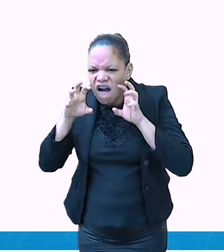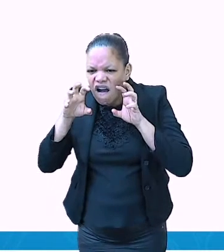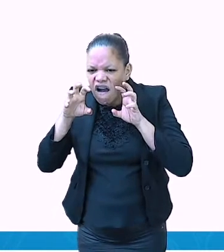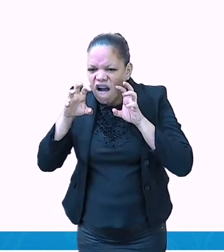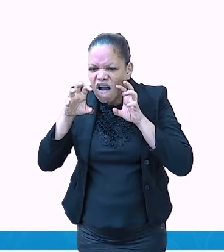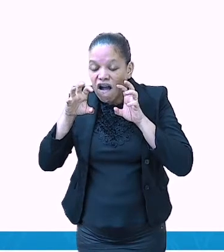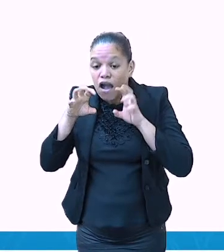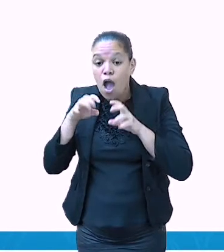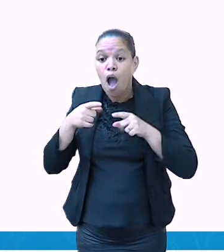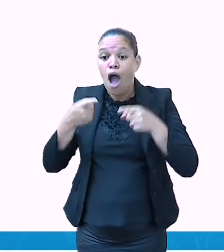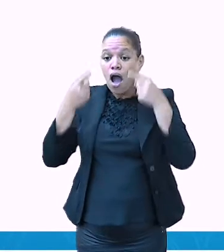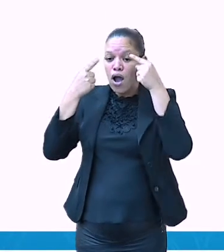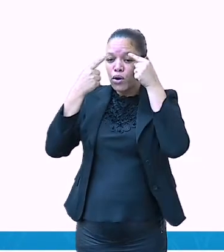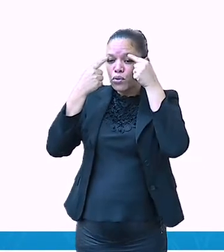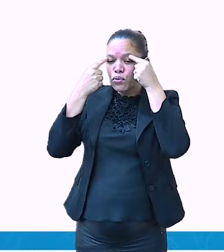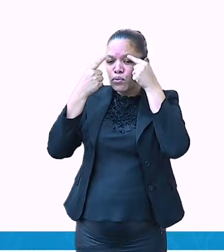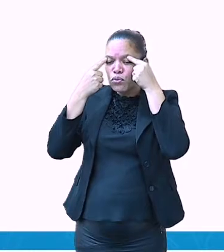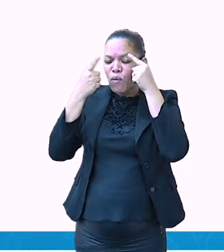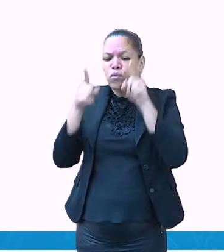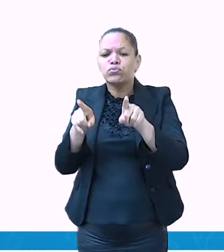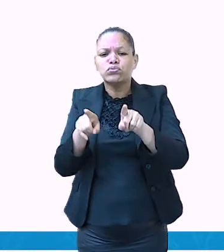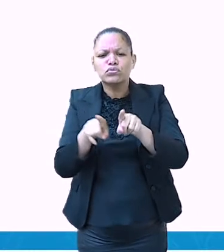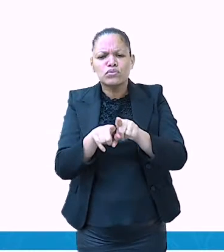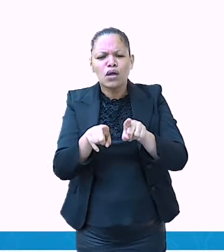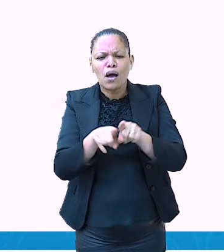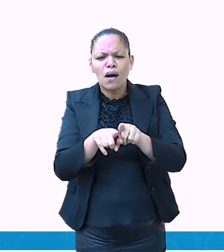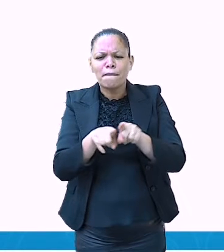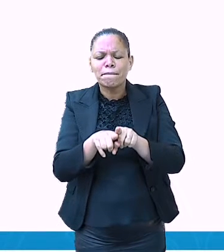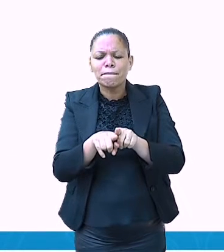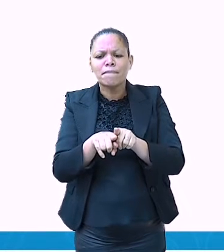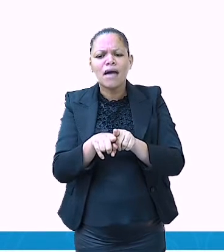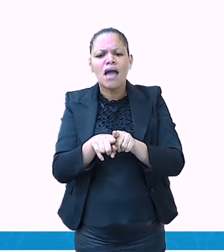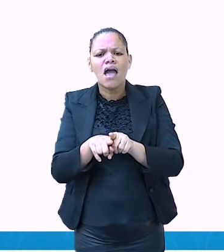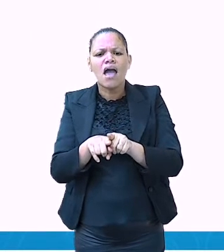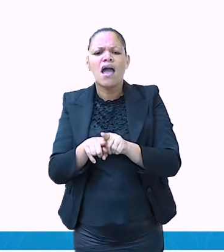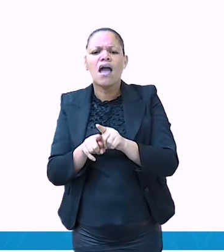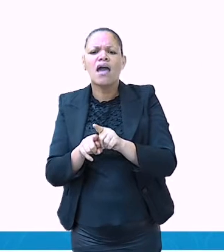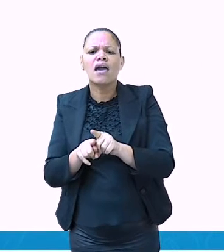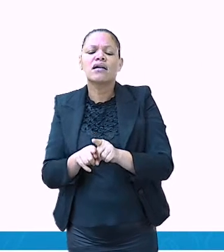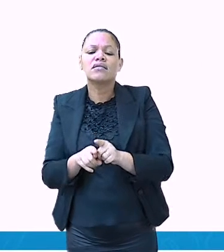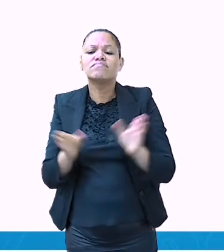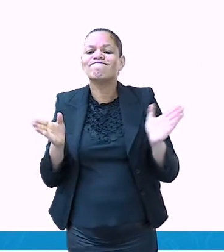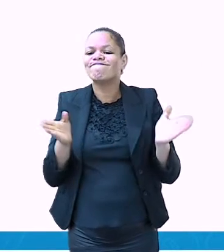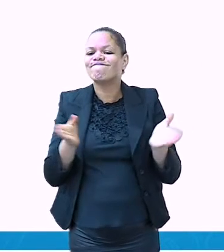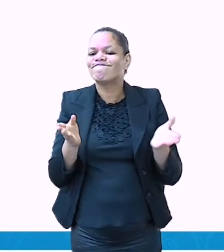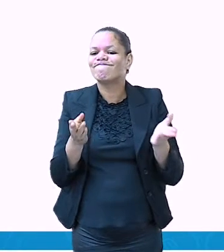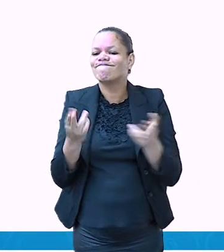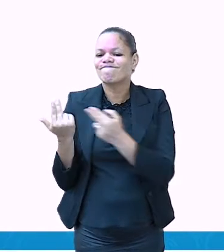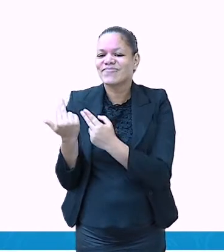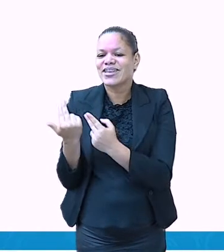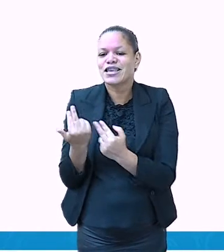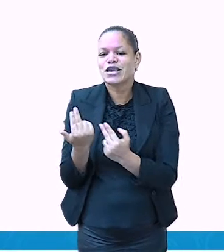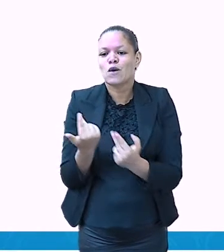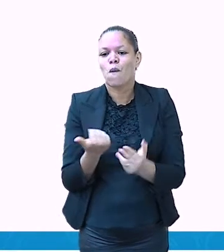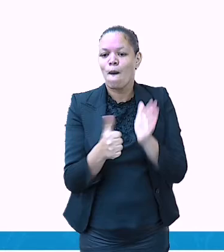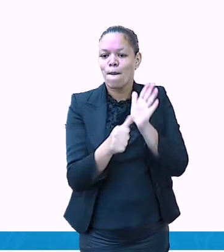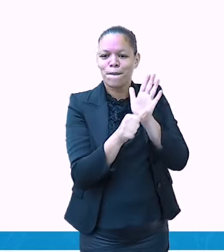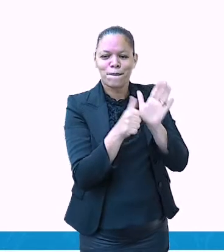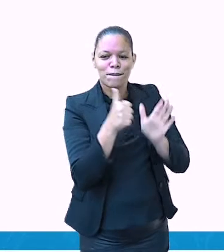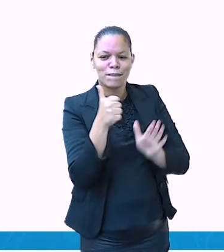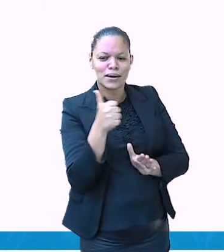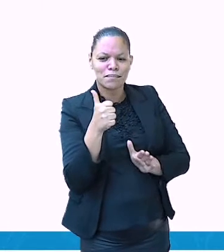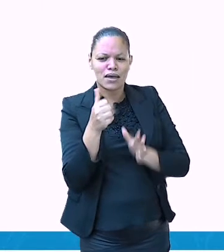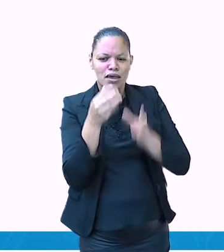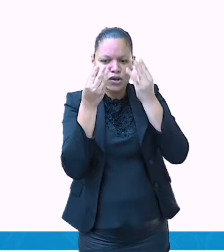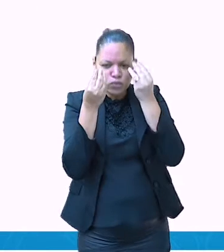E os olhos também são mais parecidos com o alligator. Então, essa é a diferença, né?